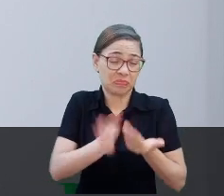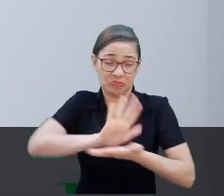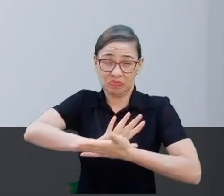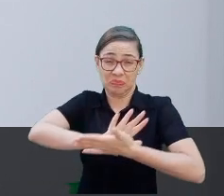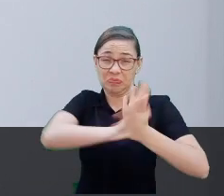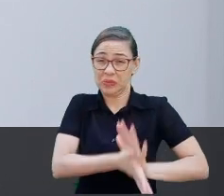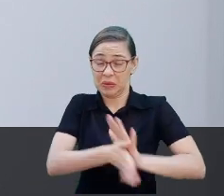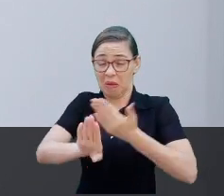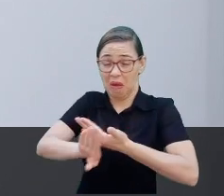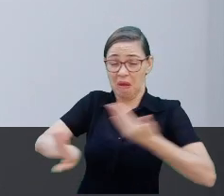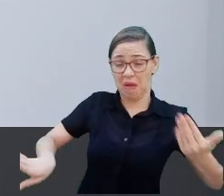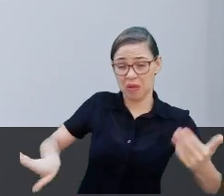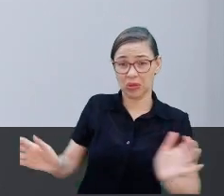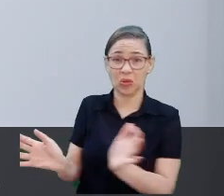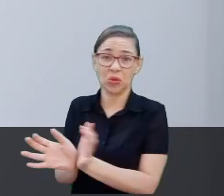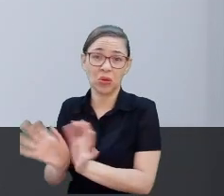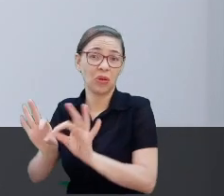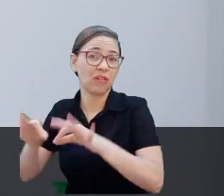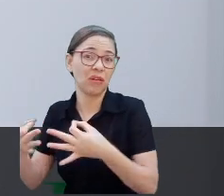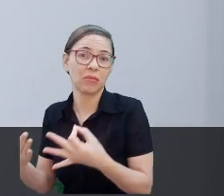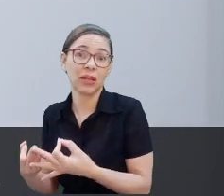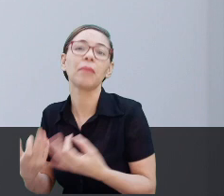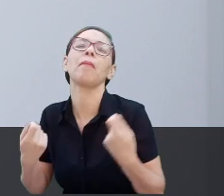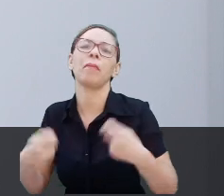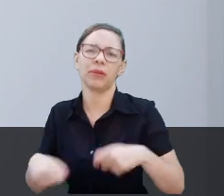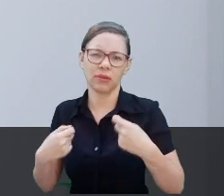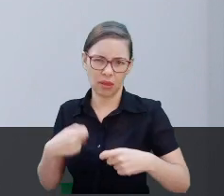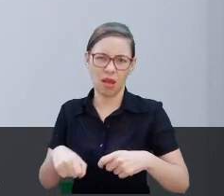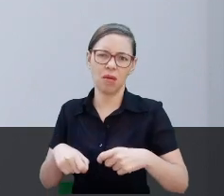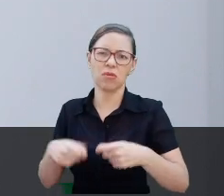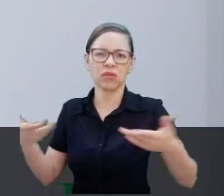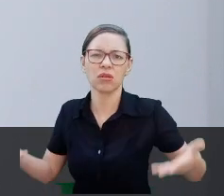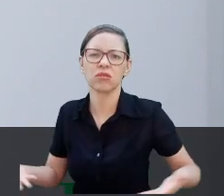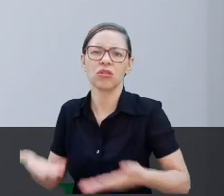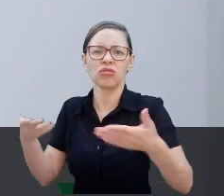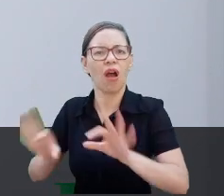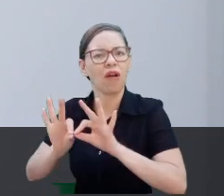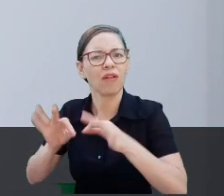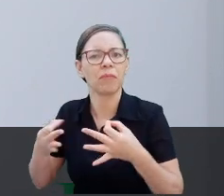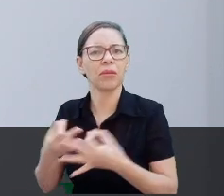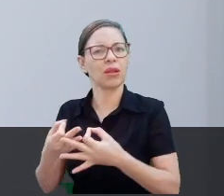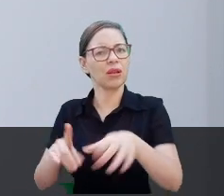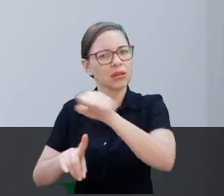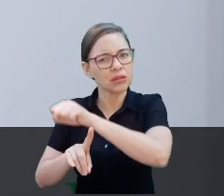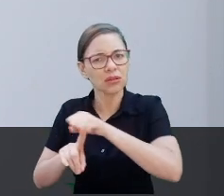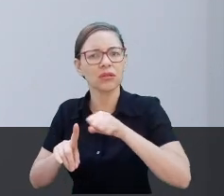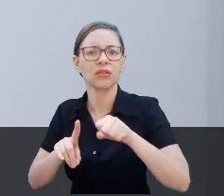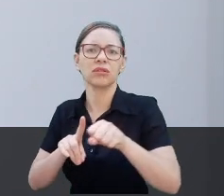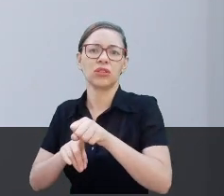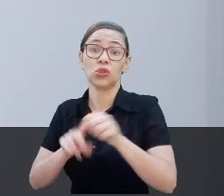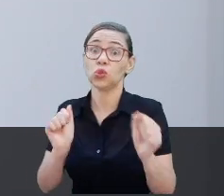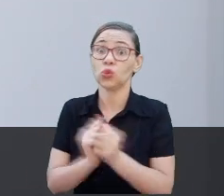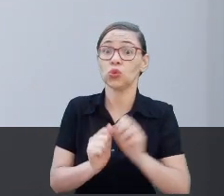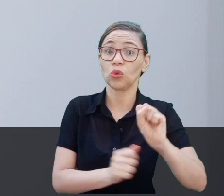por conta de uma cultura que gera um preconceito social em torno dos transtornos mentais. Então, trabalhar transtornos mentais é trabalhar